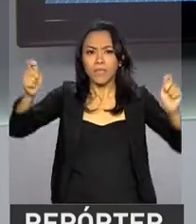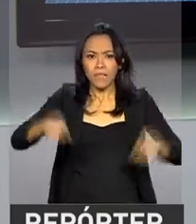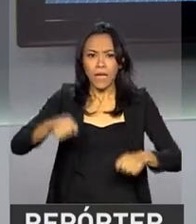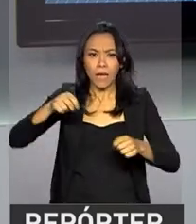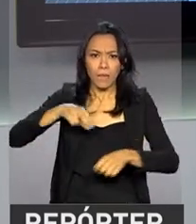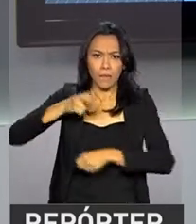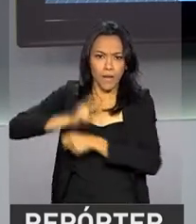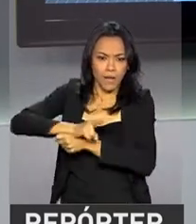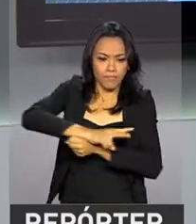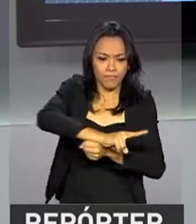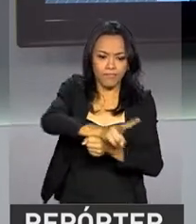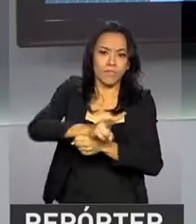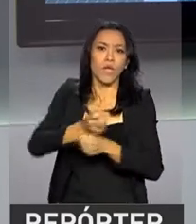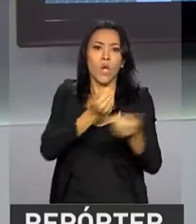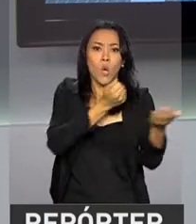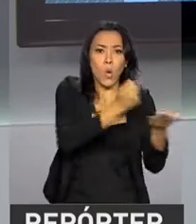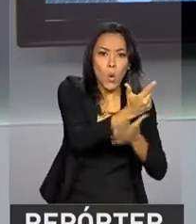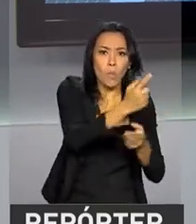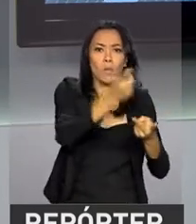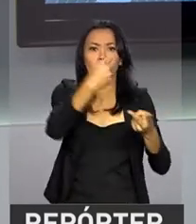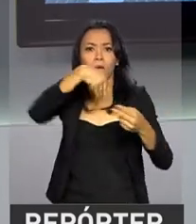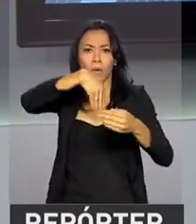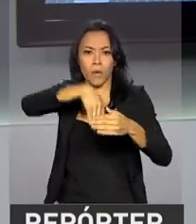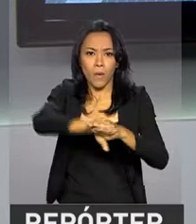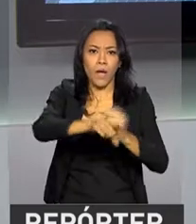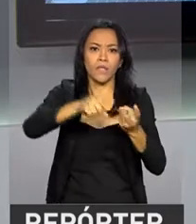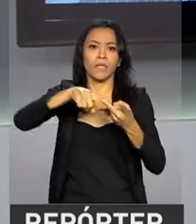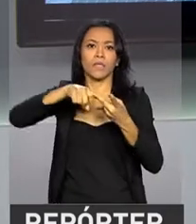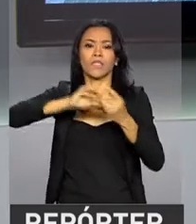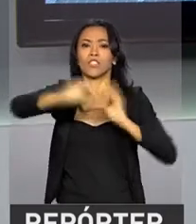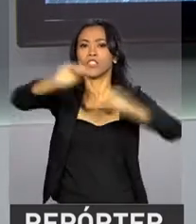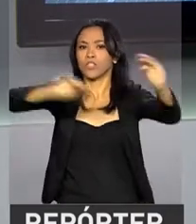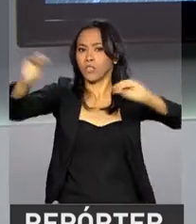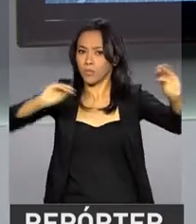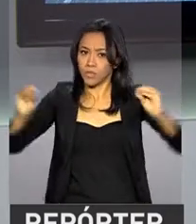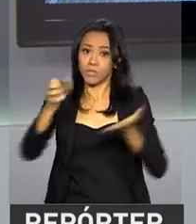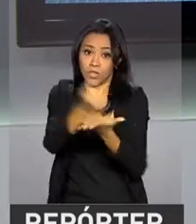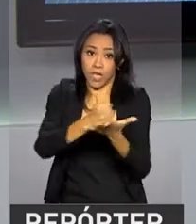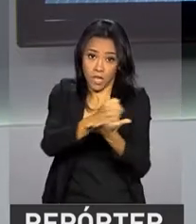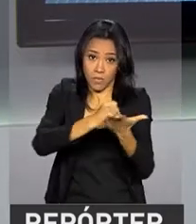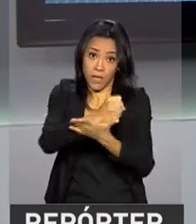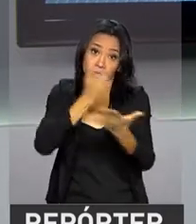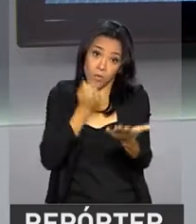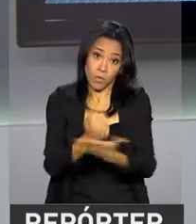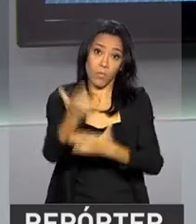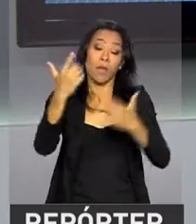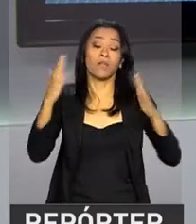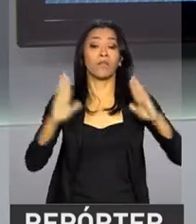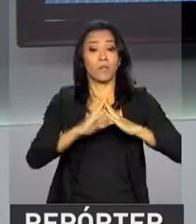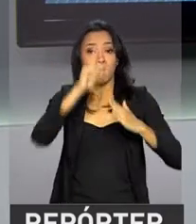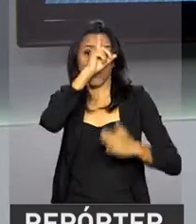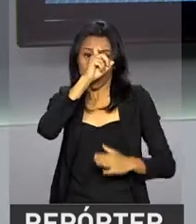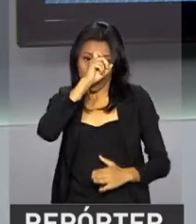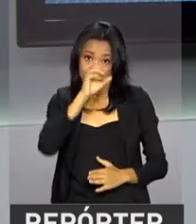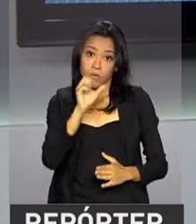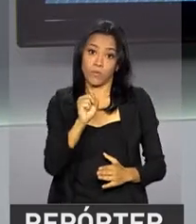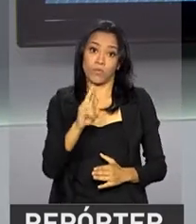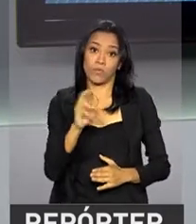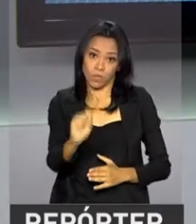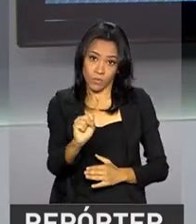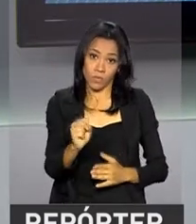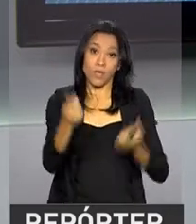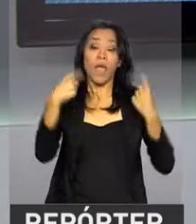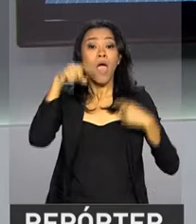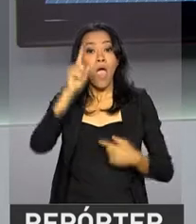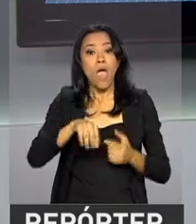a compra armazenamento e distribuição de todos os medicamentos fornecidos no sistema único de saúde o sus o projeto piloto